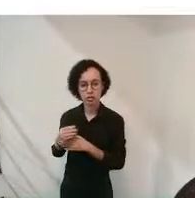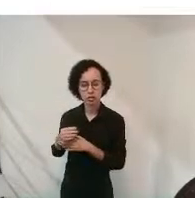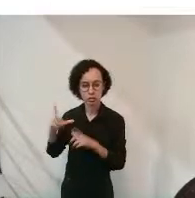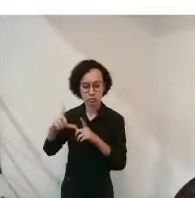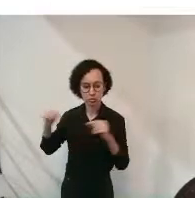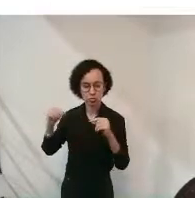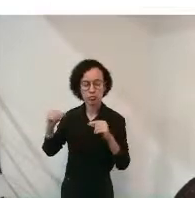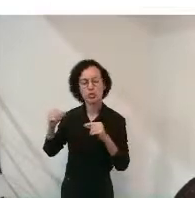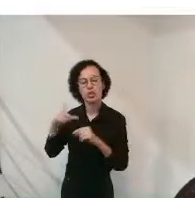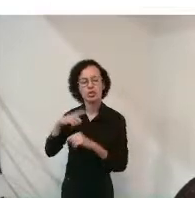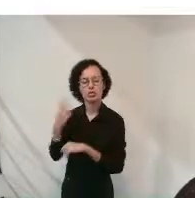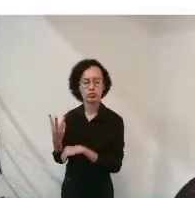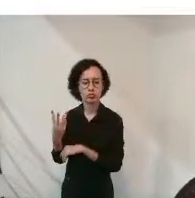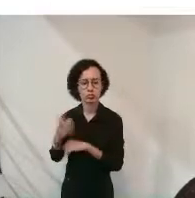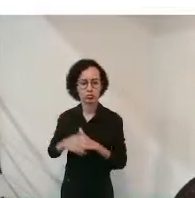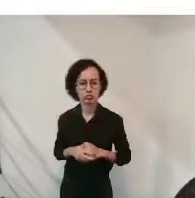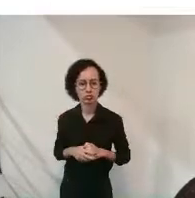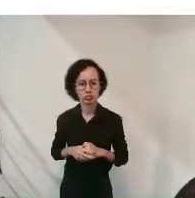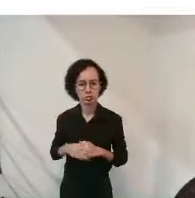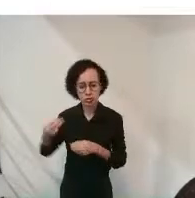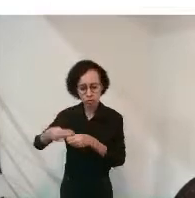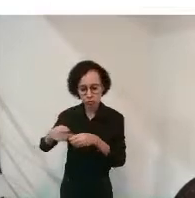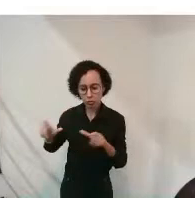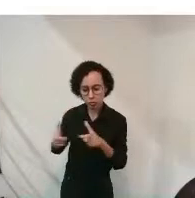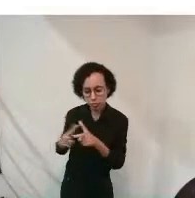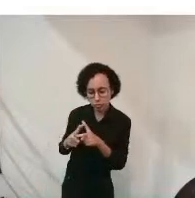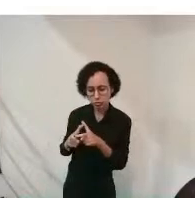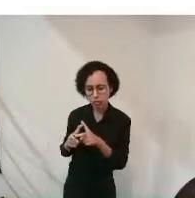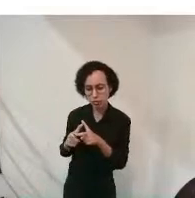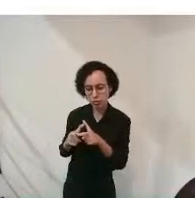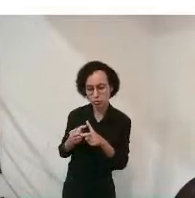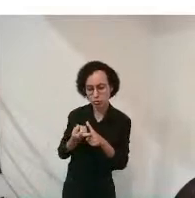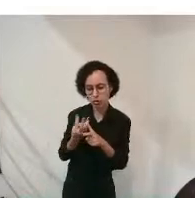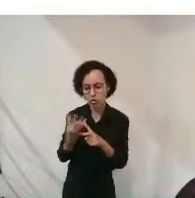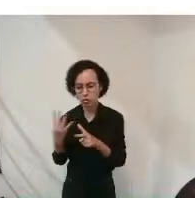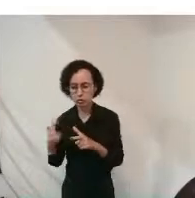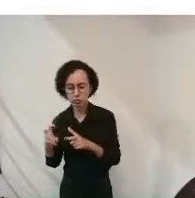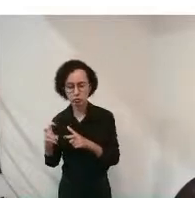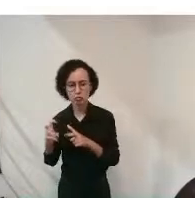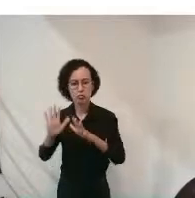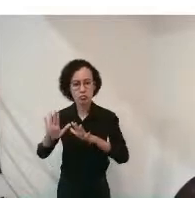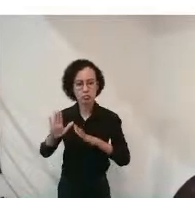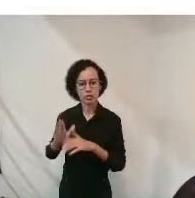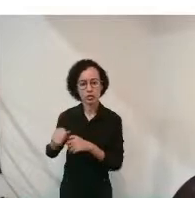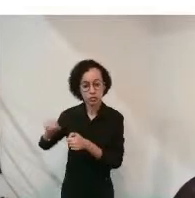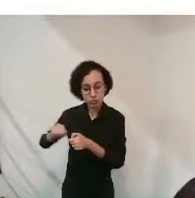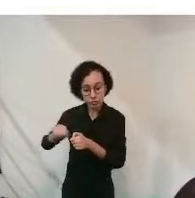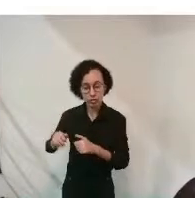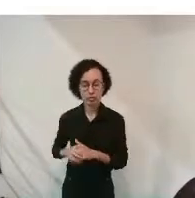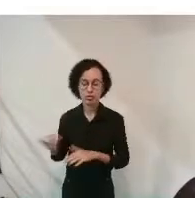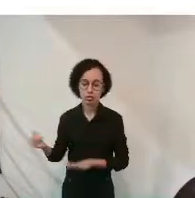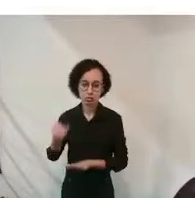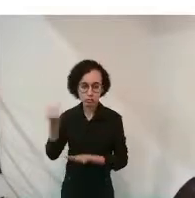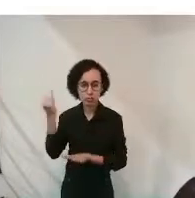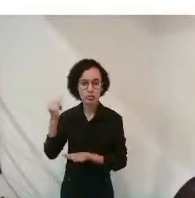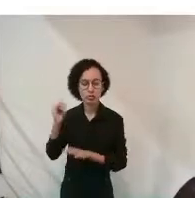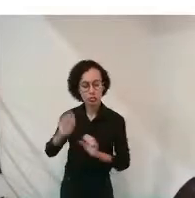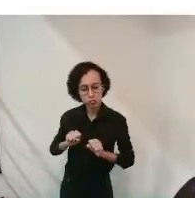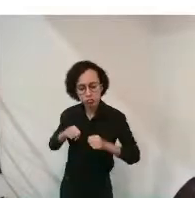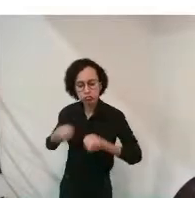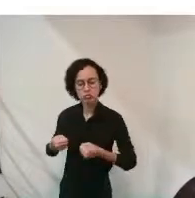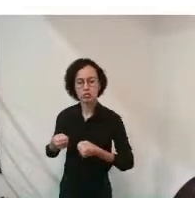município não tem? Ah, o município é pequeno, tem condições, junta 2, 3, 4, 5. Mas faça, isso é importante para fortalecer